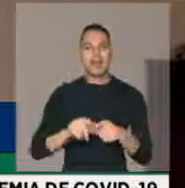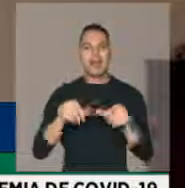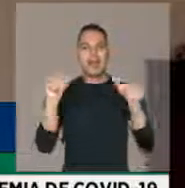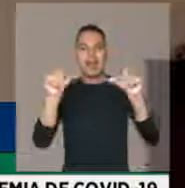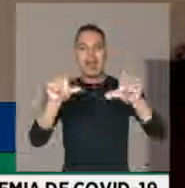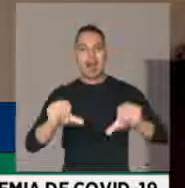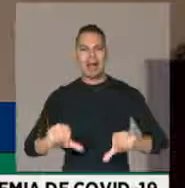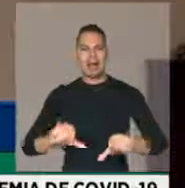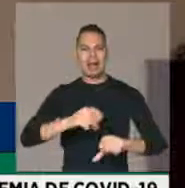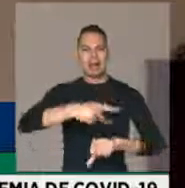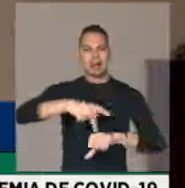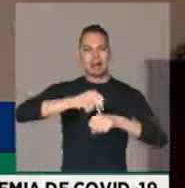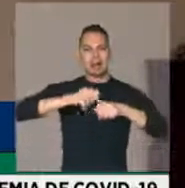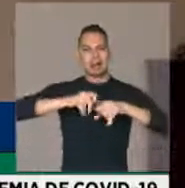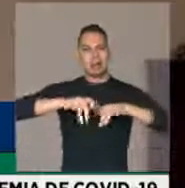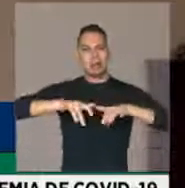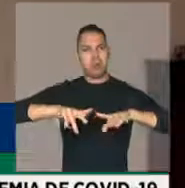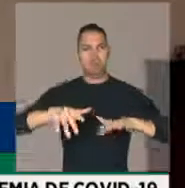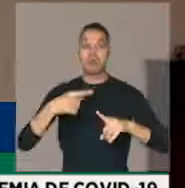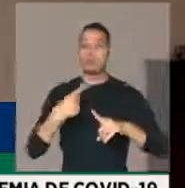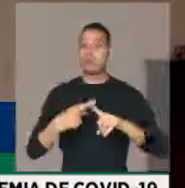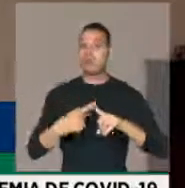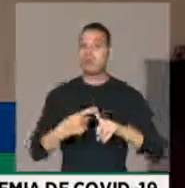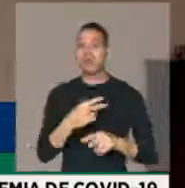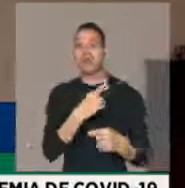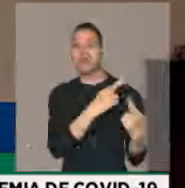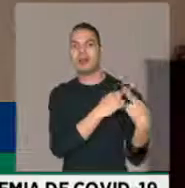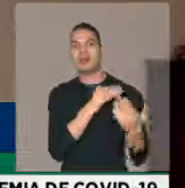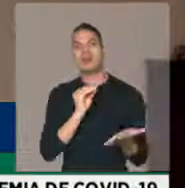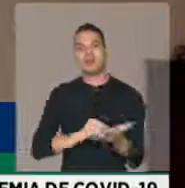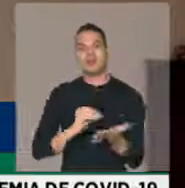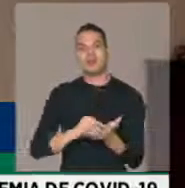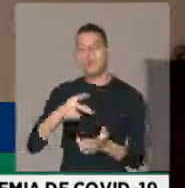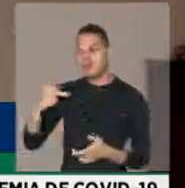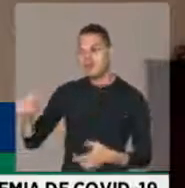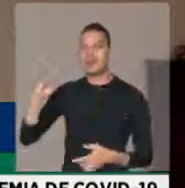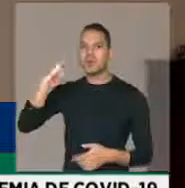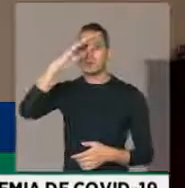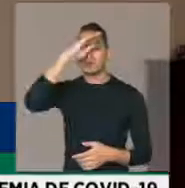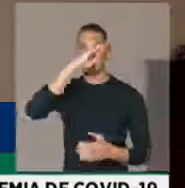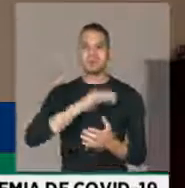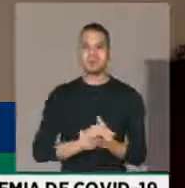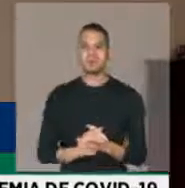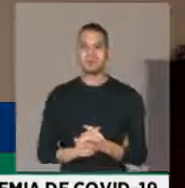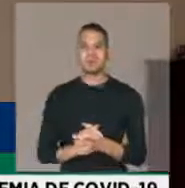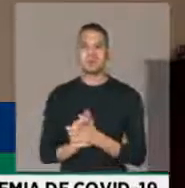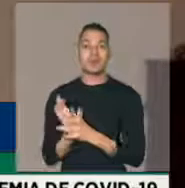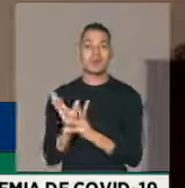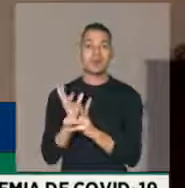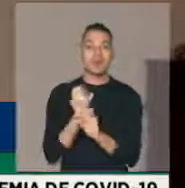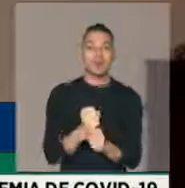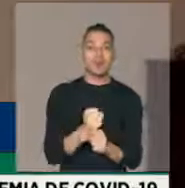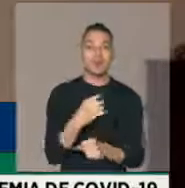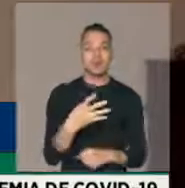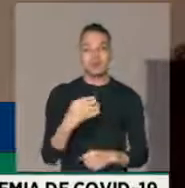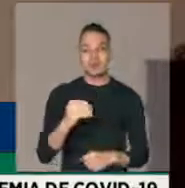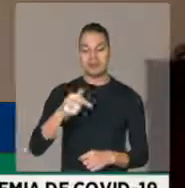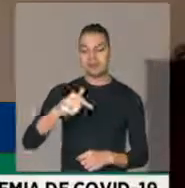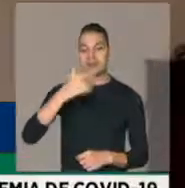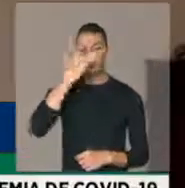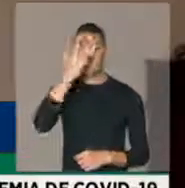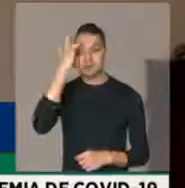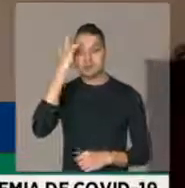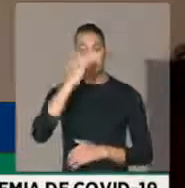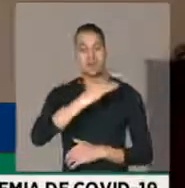país graças à irresponsabilidade do presidente da República. 407 pessoas mortas